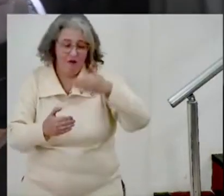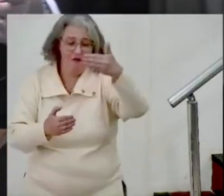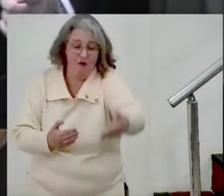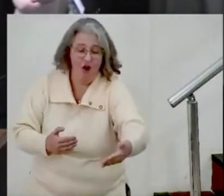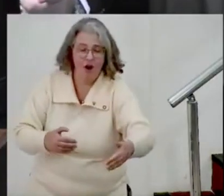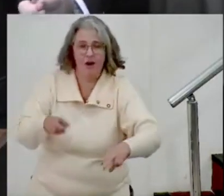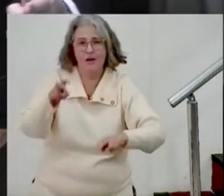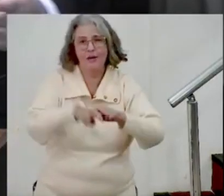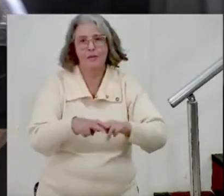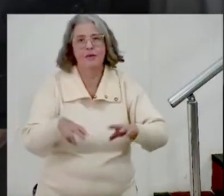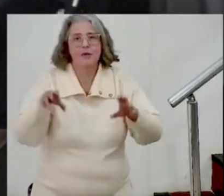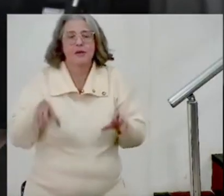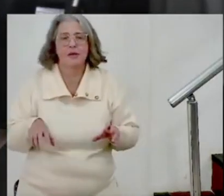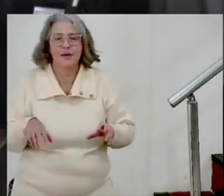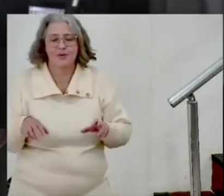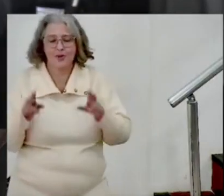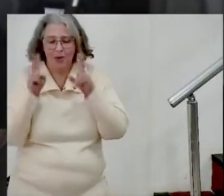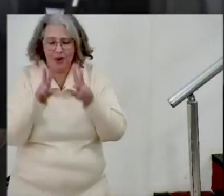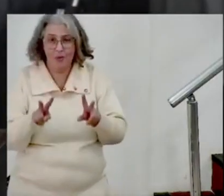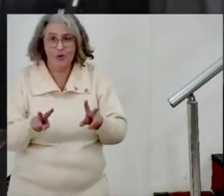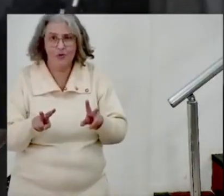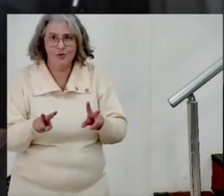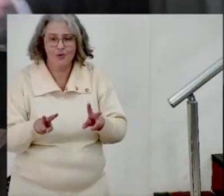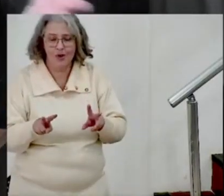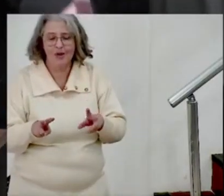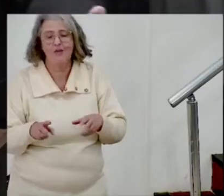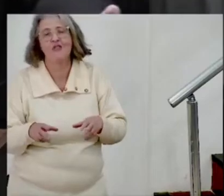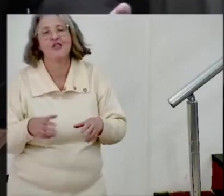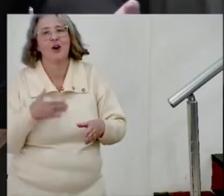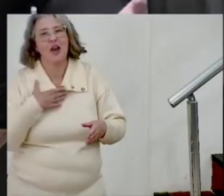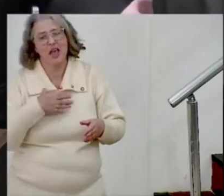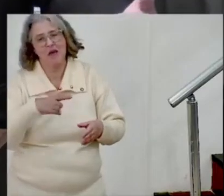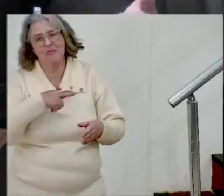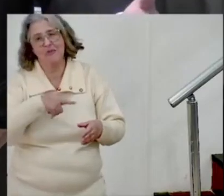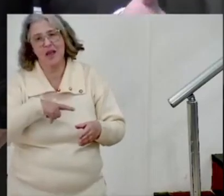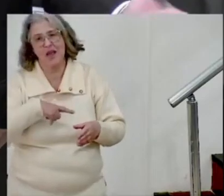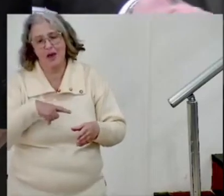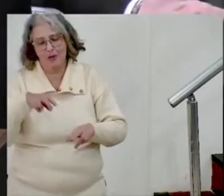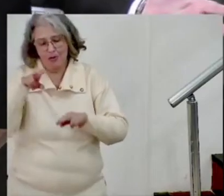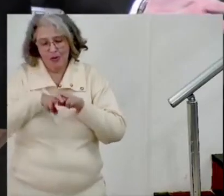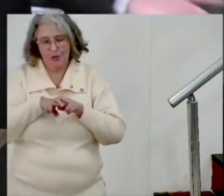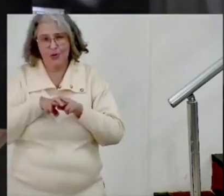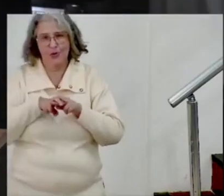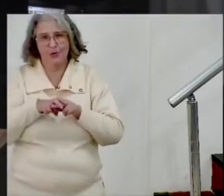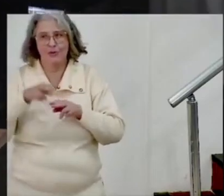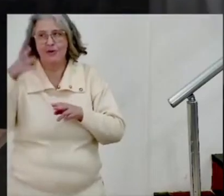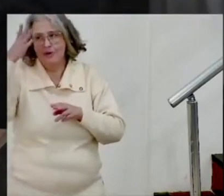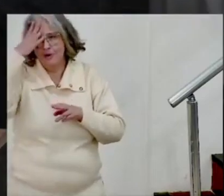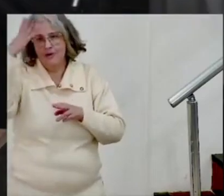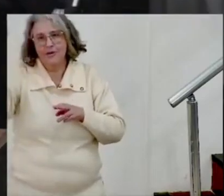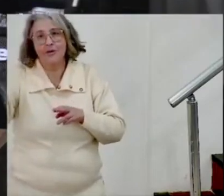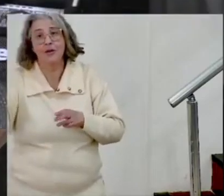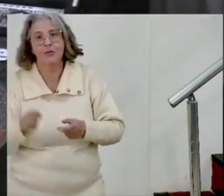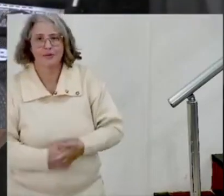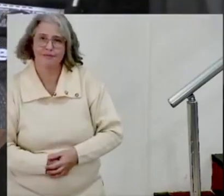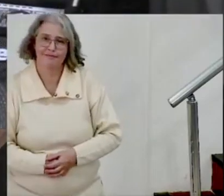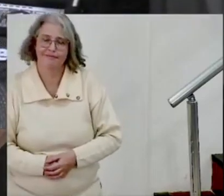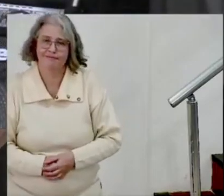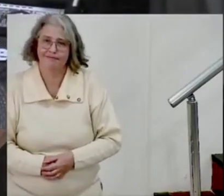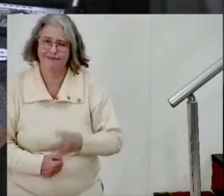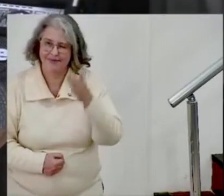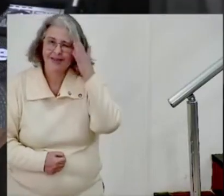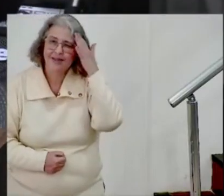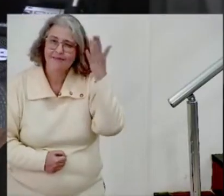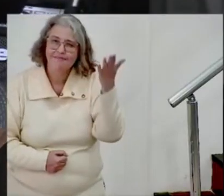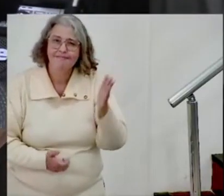Jerusalém já caiu? Vamos nos render, pessoal. Não dá para resistir a esse homem. Percebe a ideia? Então, há muita inteligência